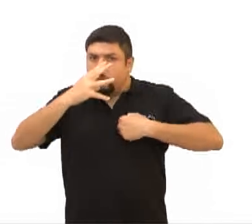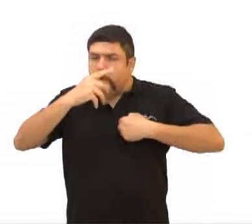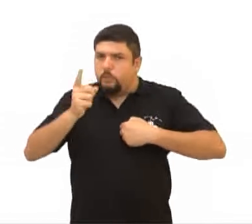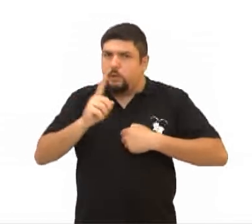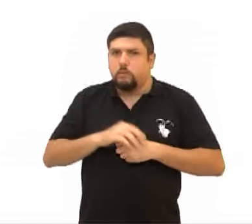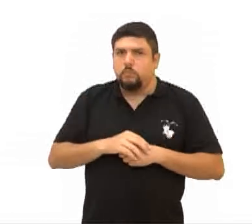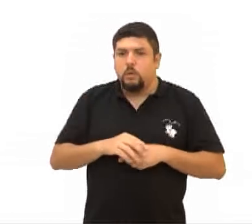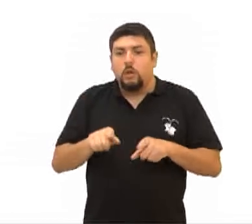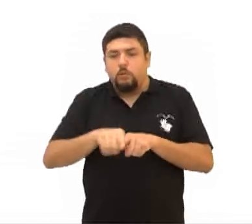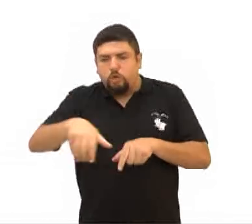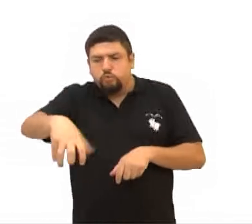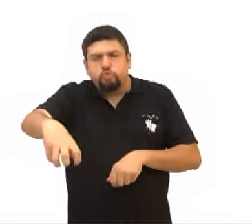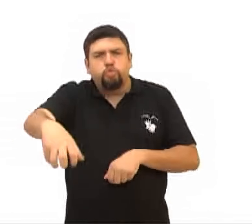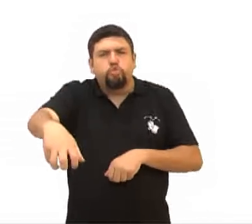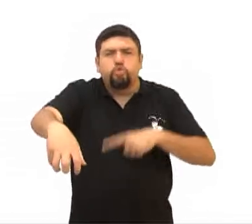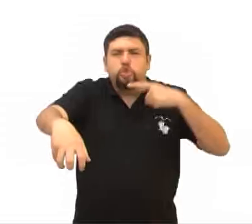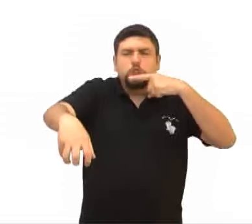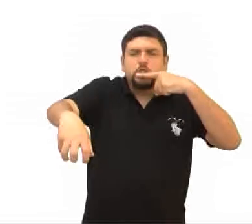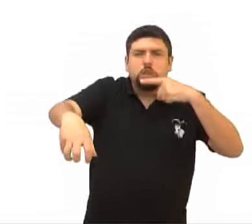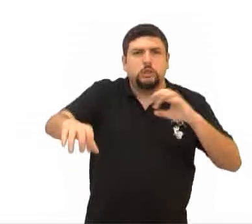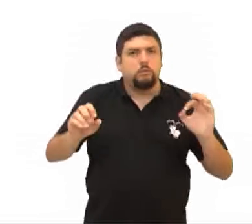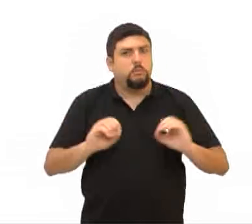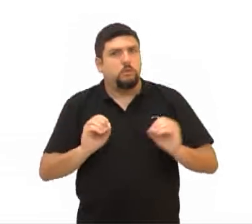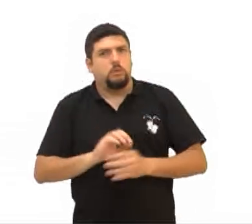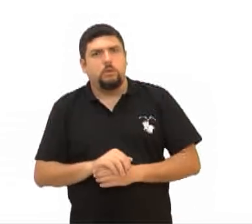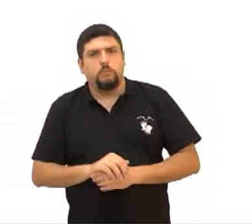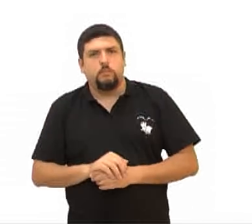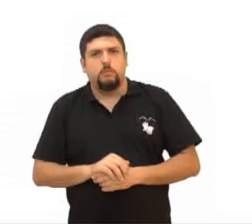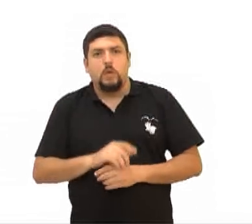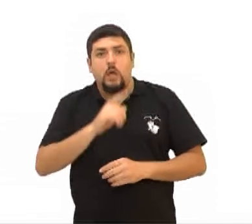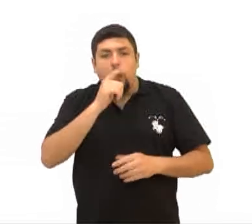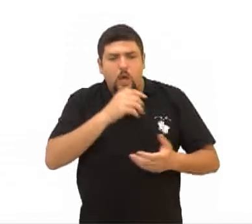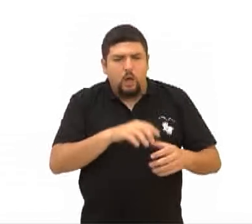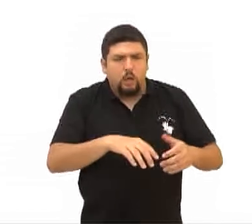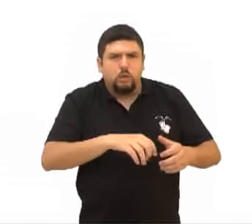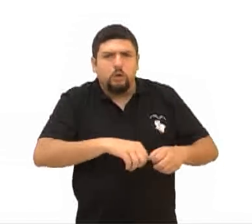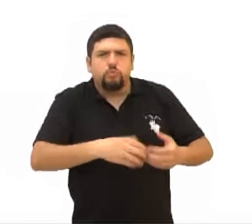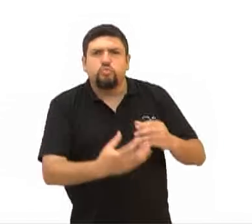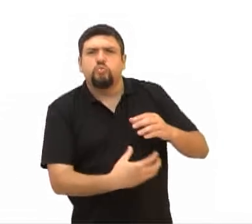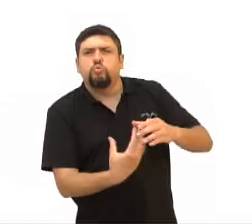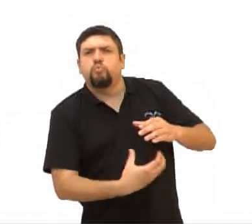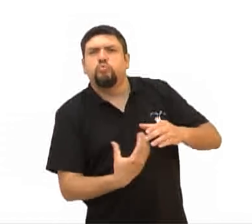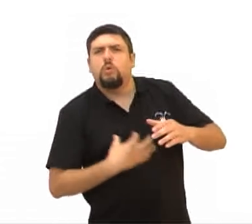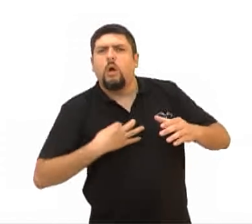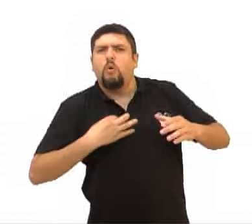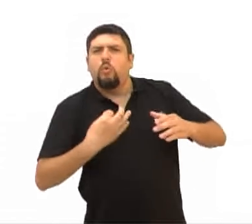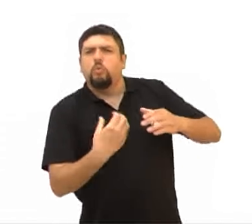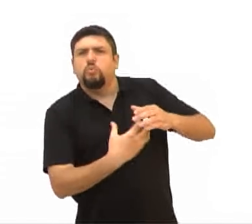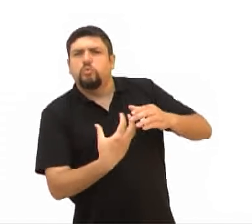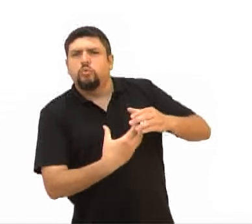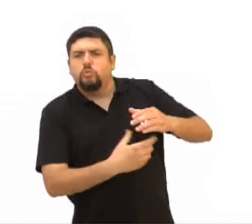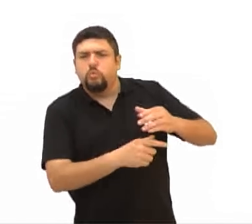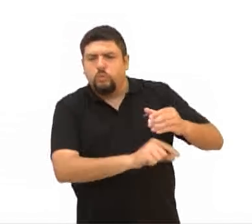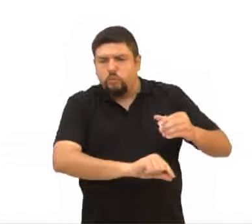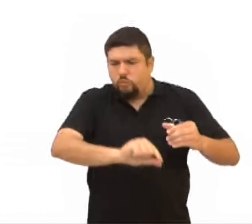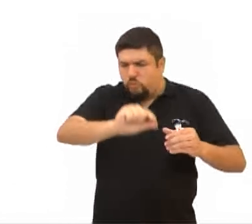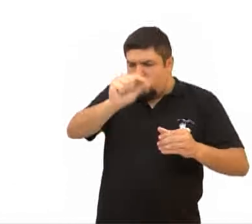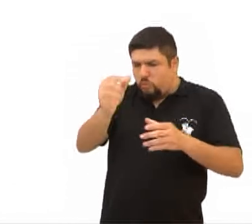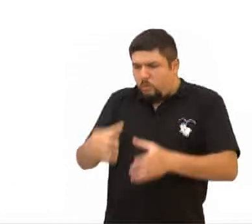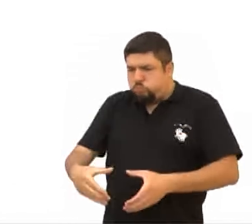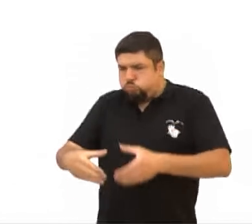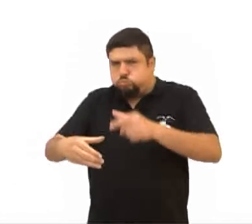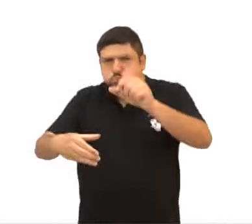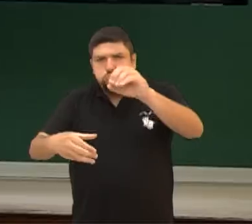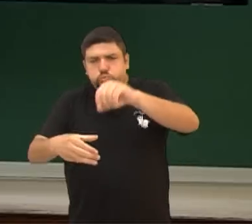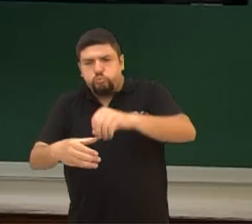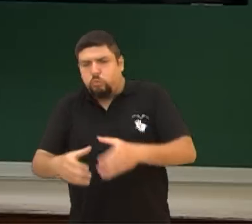com a torneira ligada, usar água da máquina de lavar para lavar a calçada. São exemplos, né? E